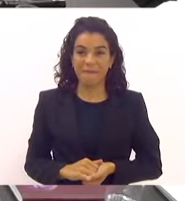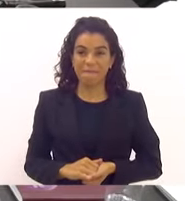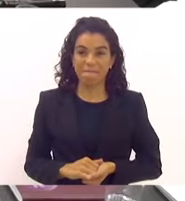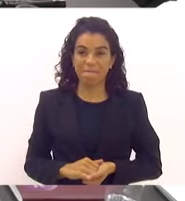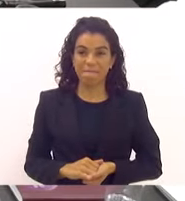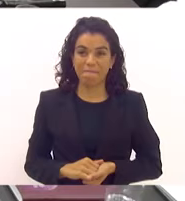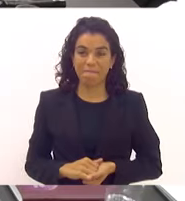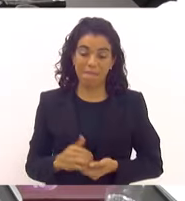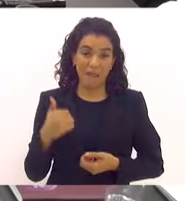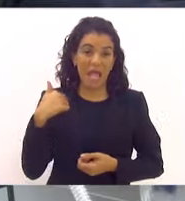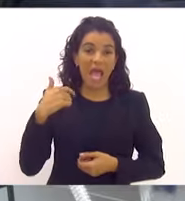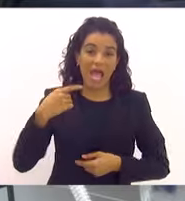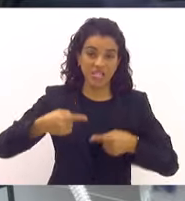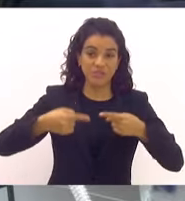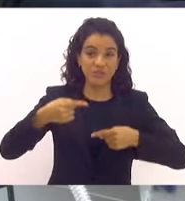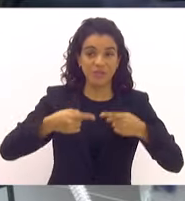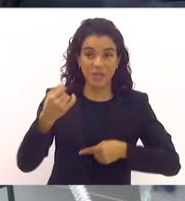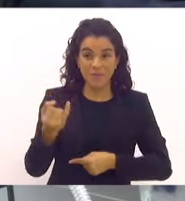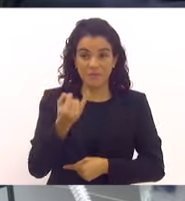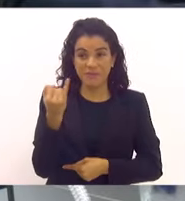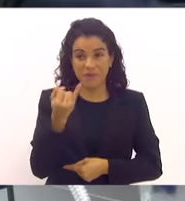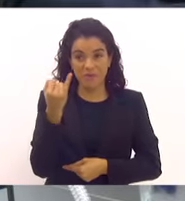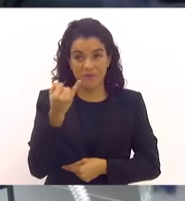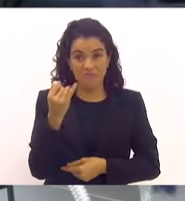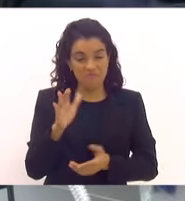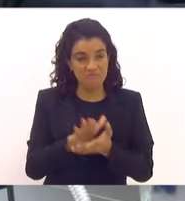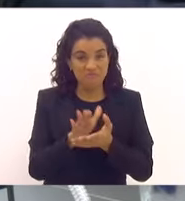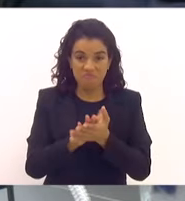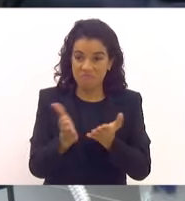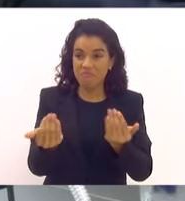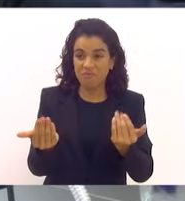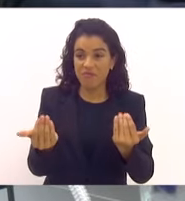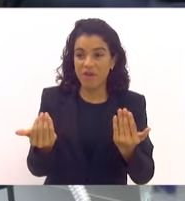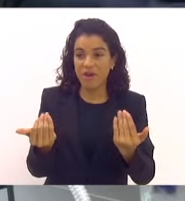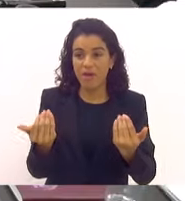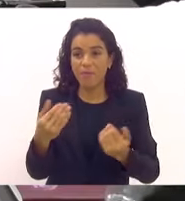Eu acho que é uma discussão importante a gente fazer, vamos enfrentar a discussão, eu ouvi os colegas